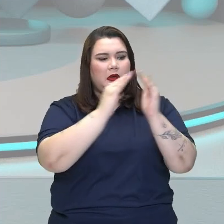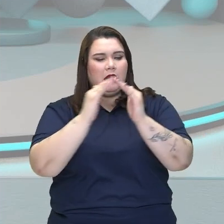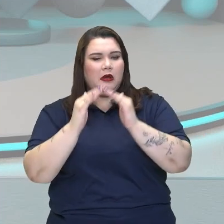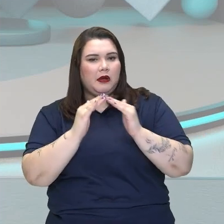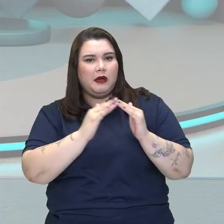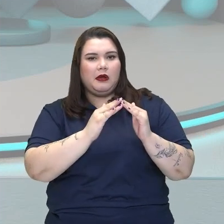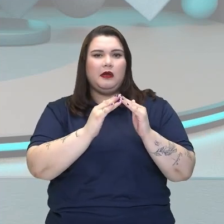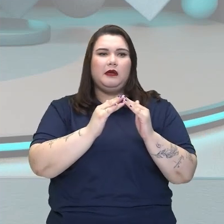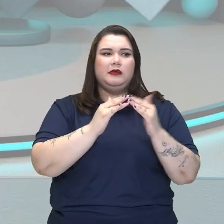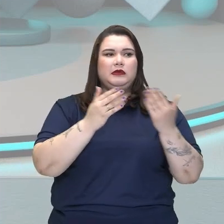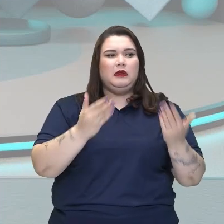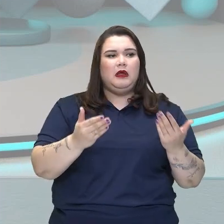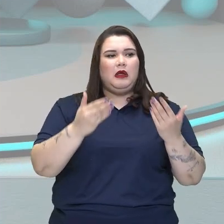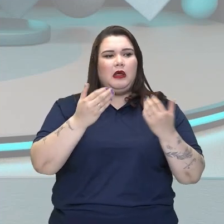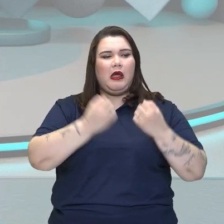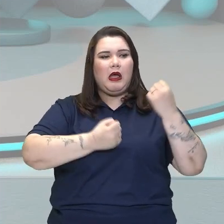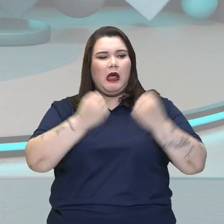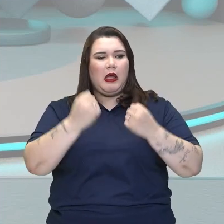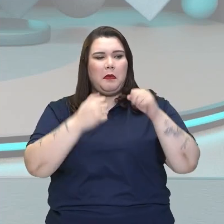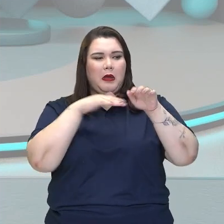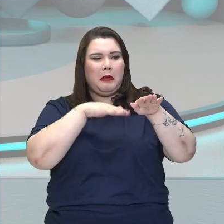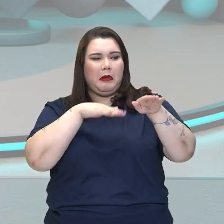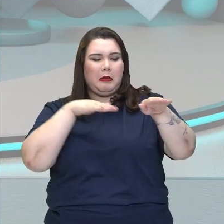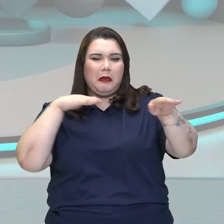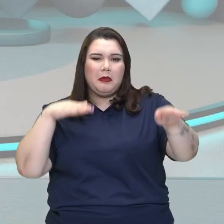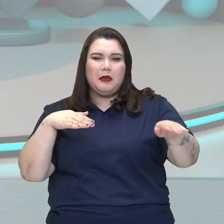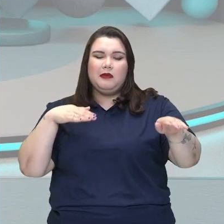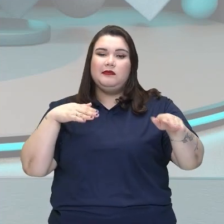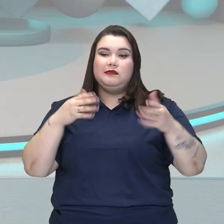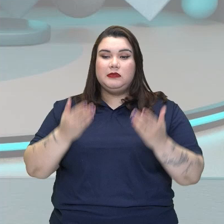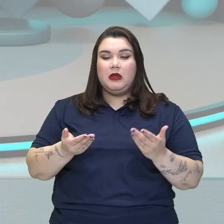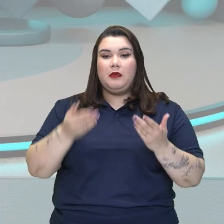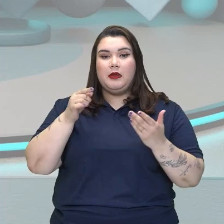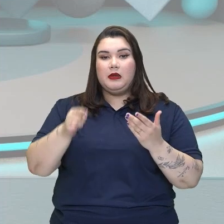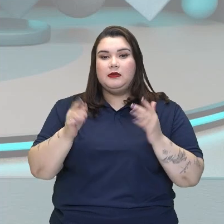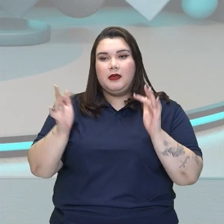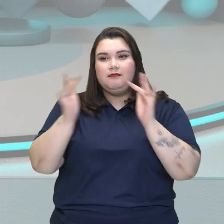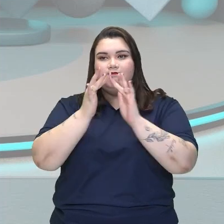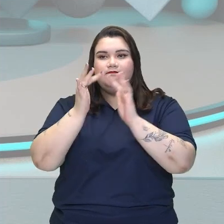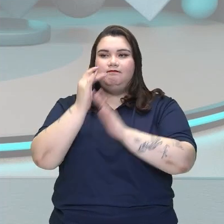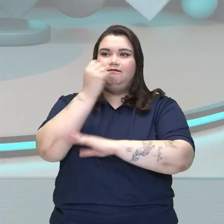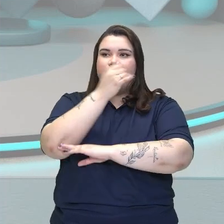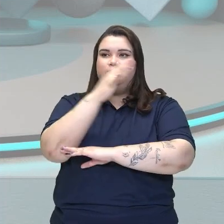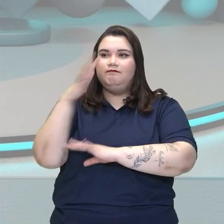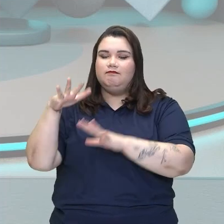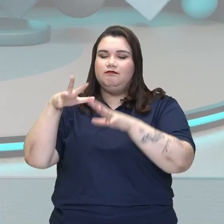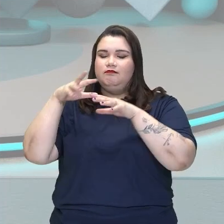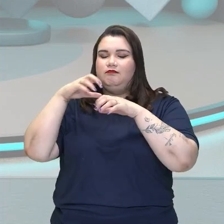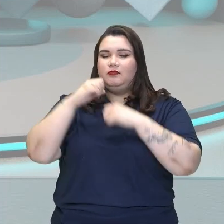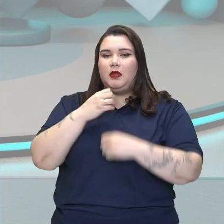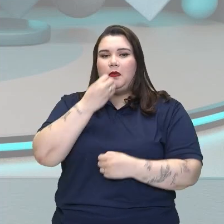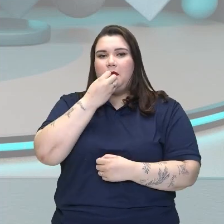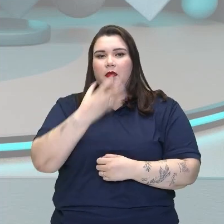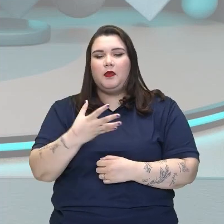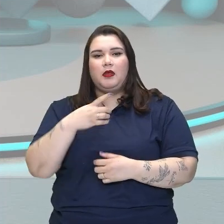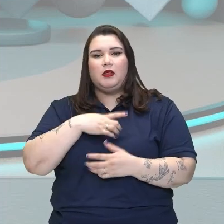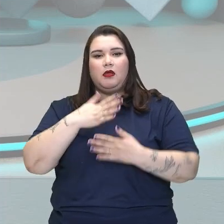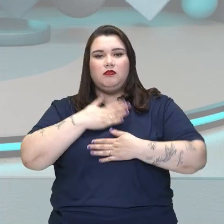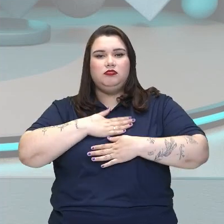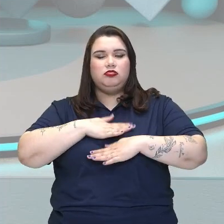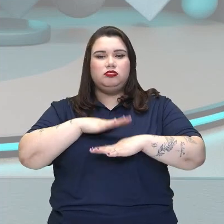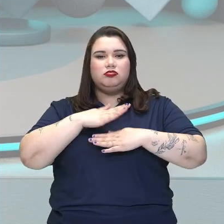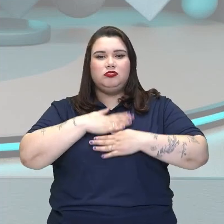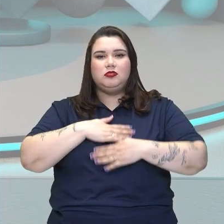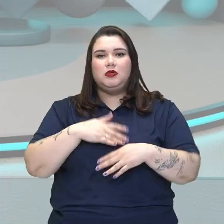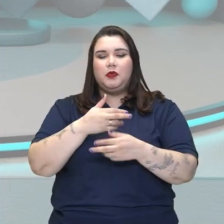né, bem complicado. Então, esse contato com a natureza vai ajudar muito aí, vai proporcionar uma